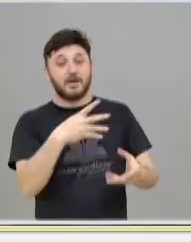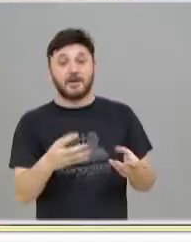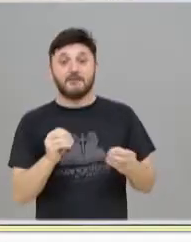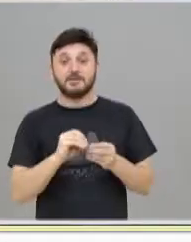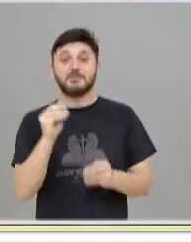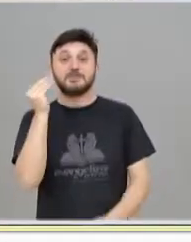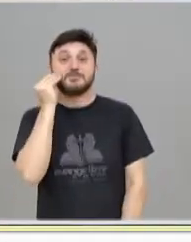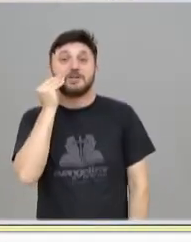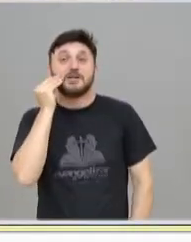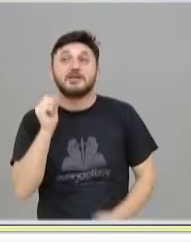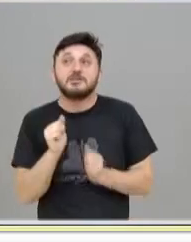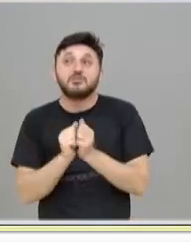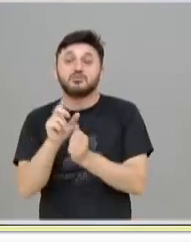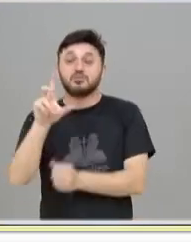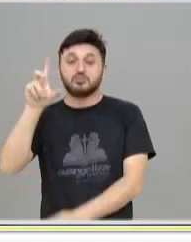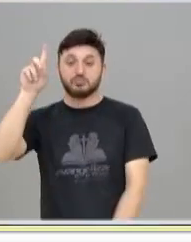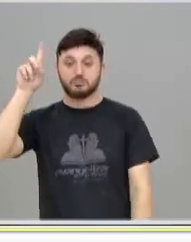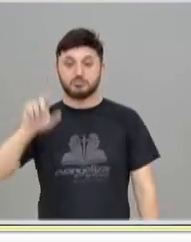Deus.